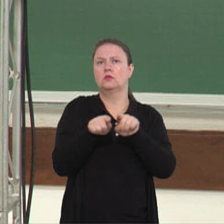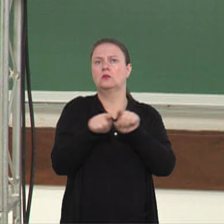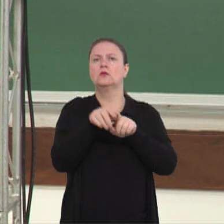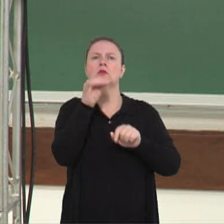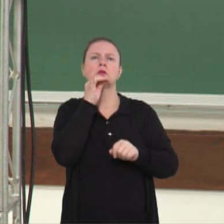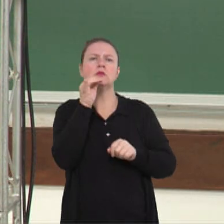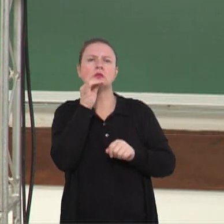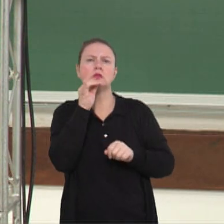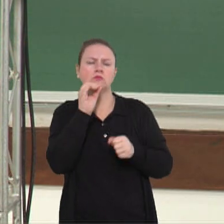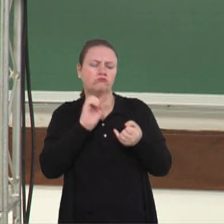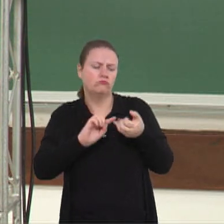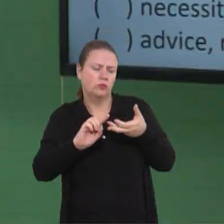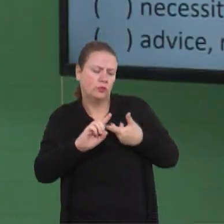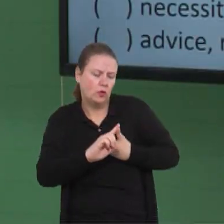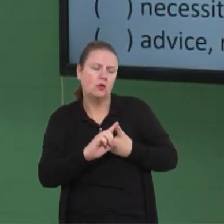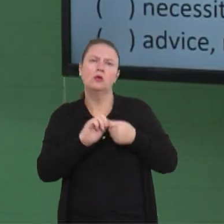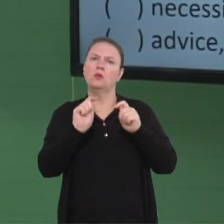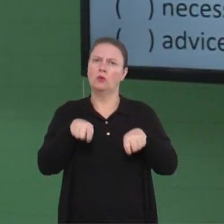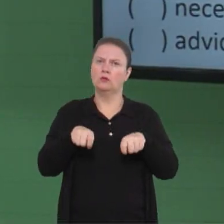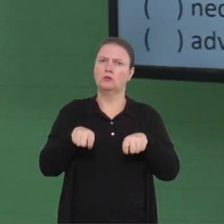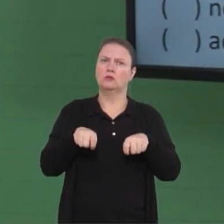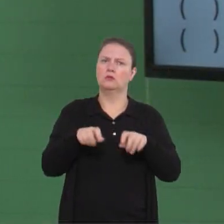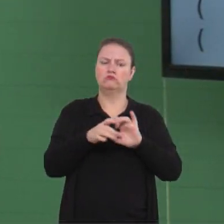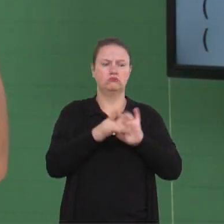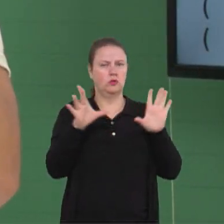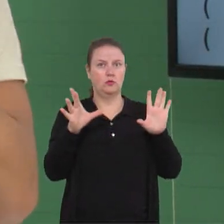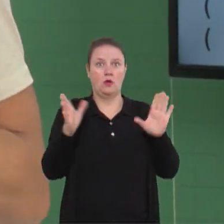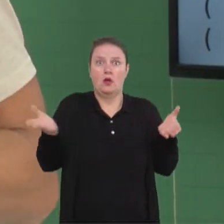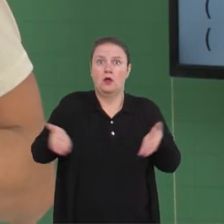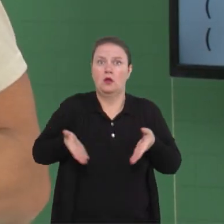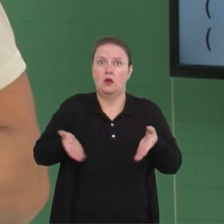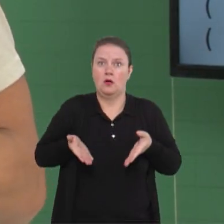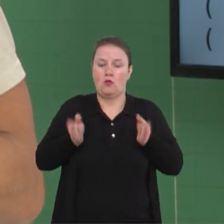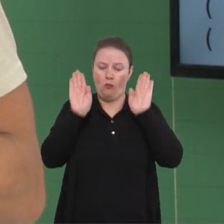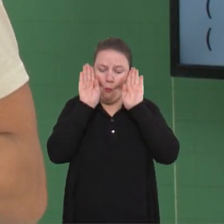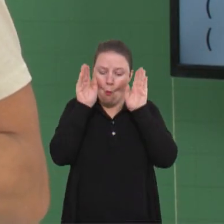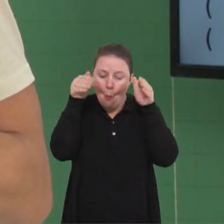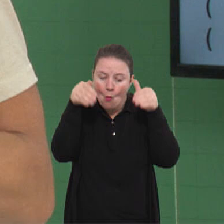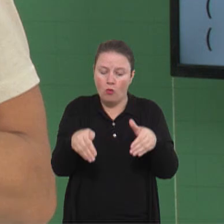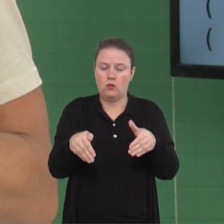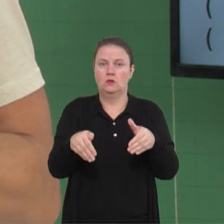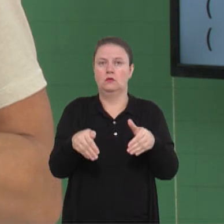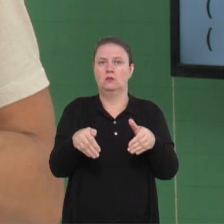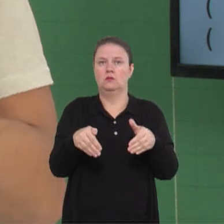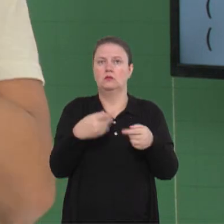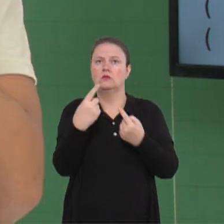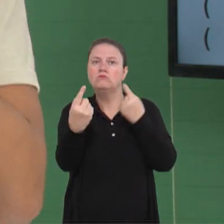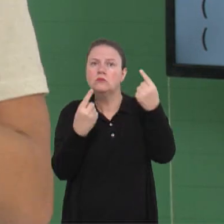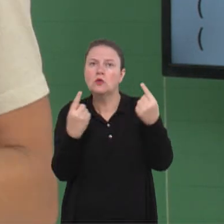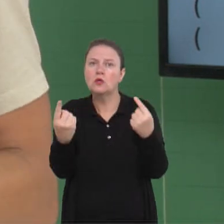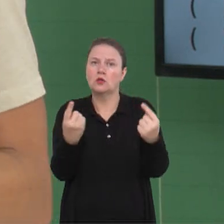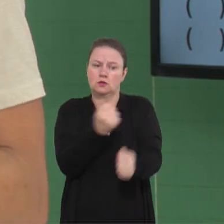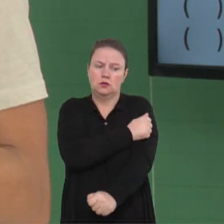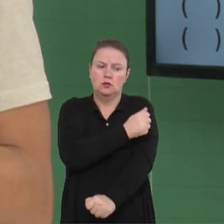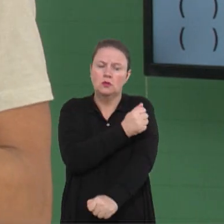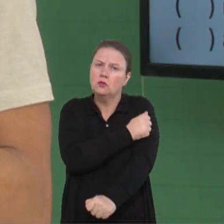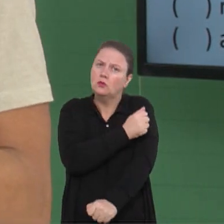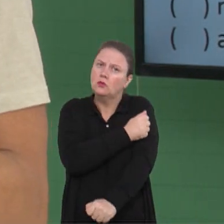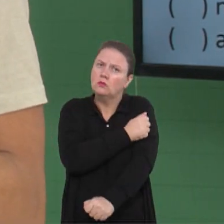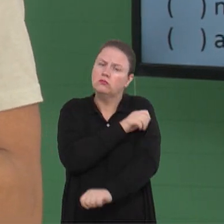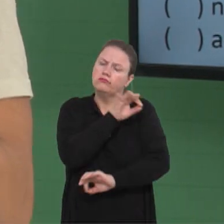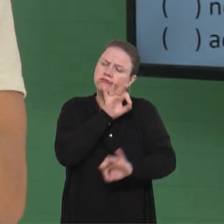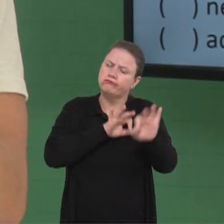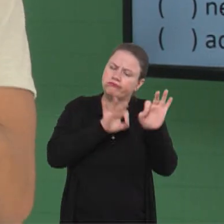tá ok então o que a gente precisa de vocês nesse momento é autonomia de estudante tá ok você precisa